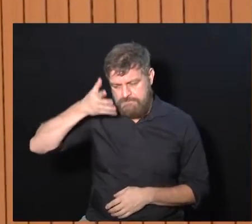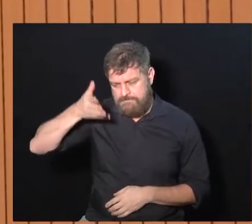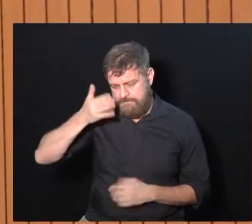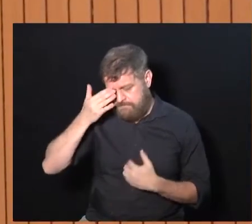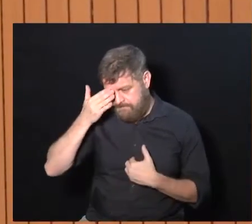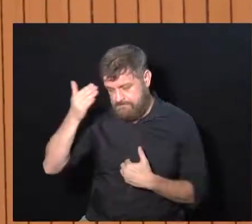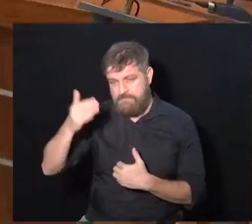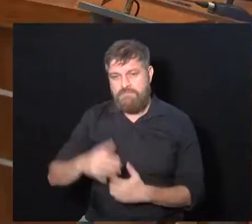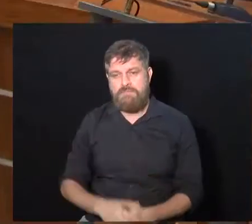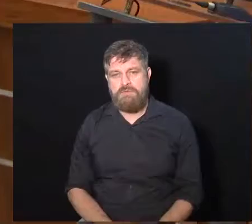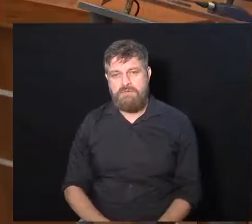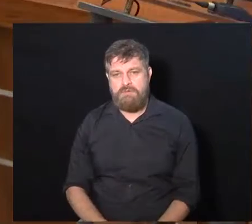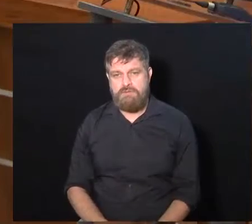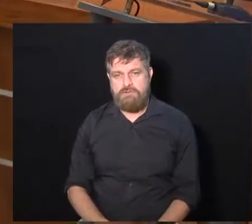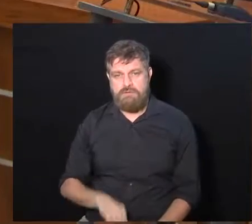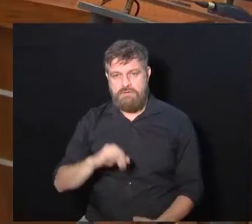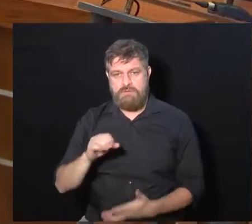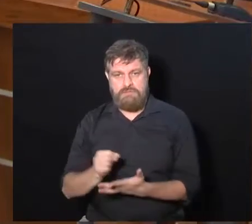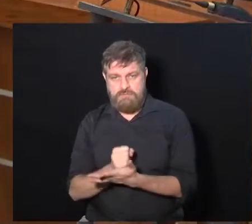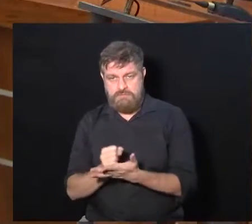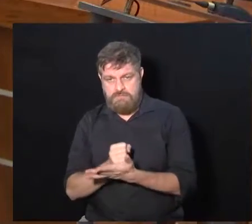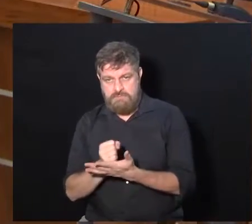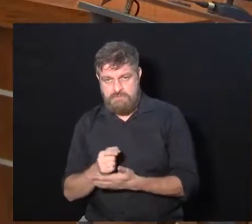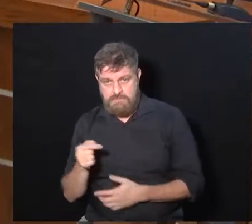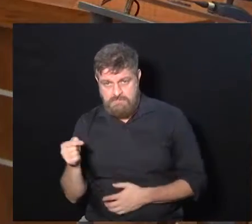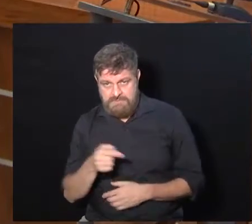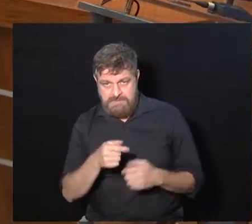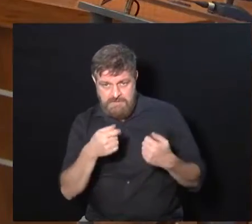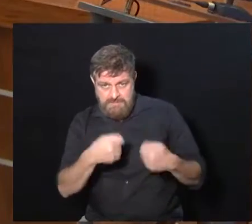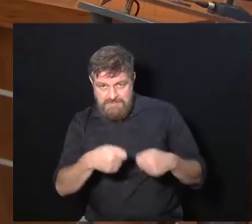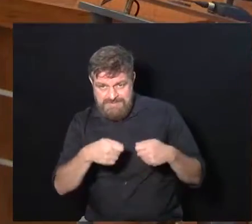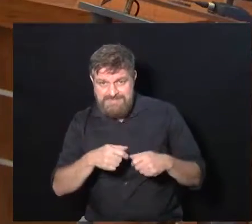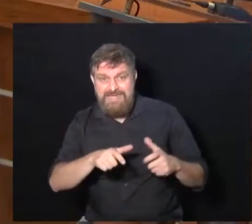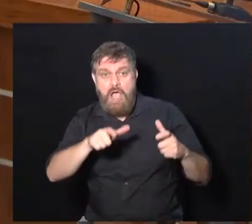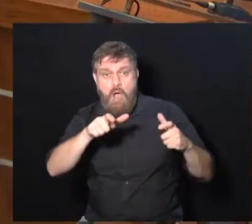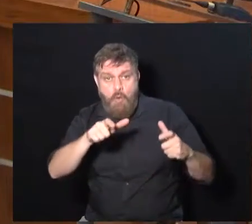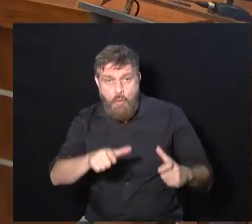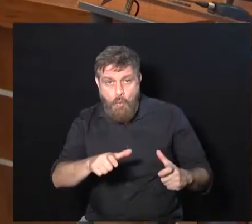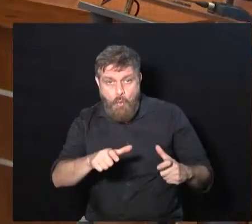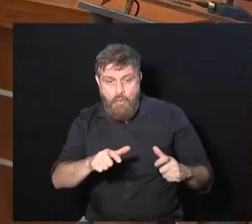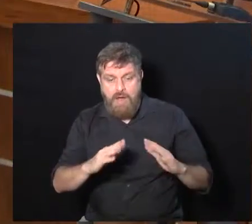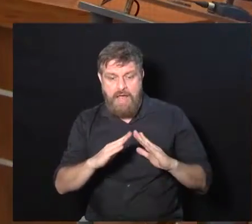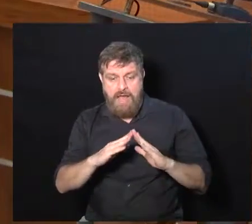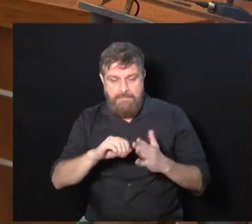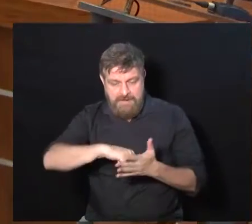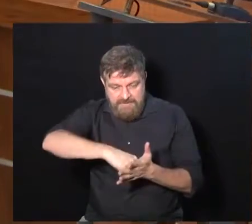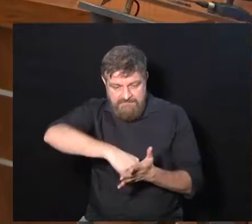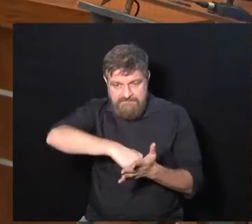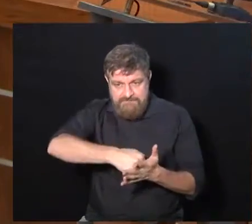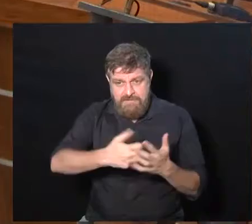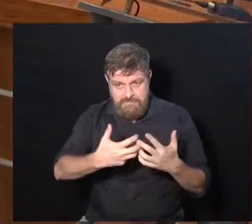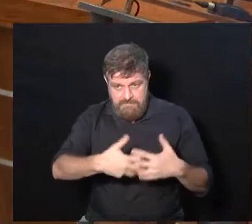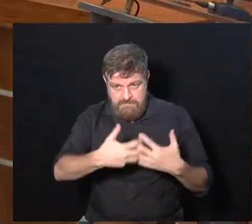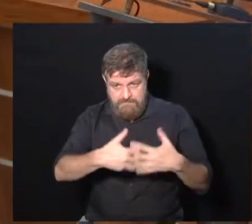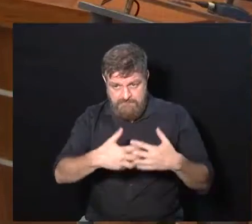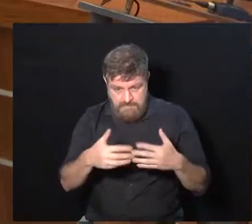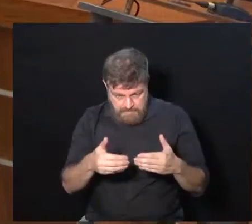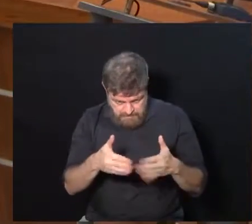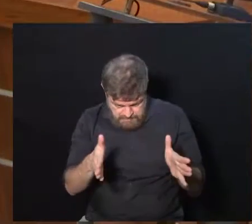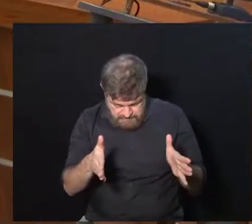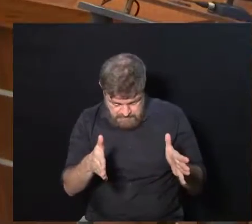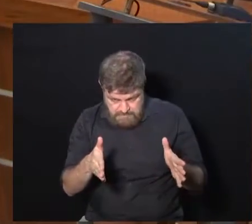obrigada. Assim, pelo que eu percebi, então, vocês estão precisando somente do espaço só para que continue novamente a reabertura